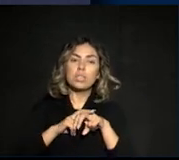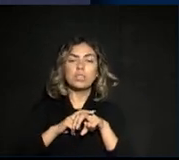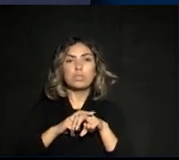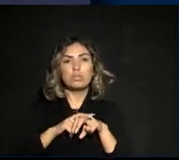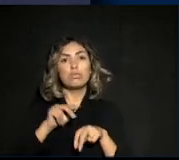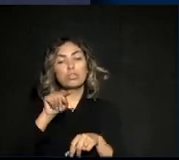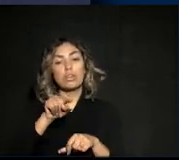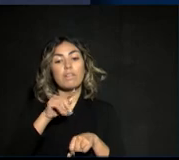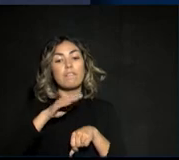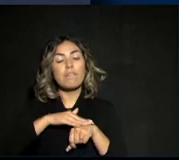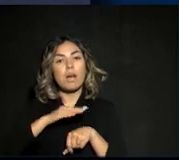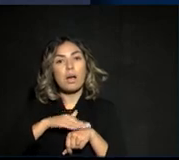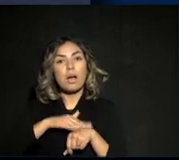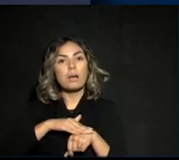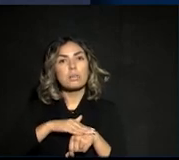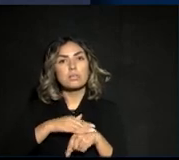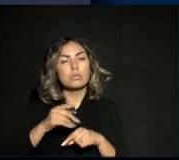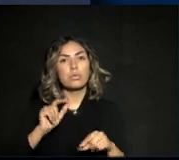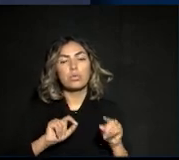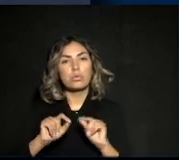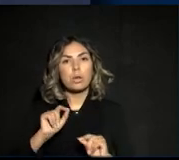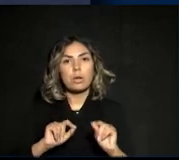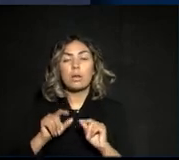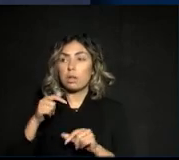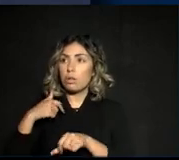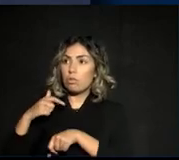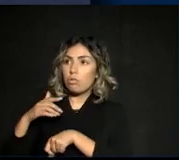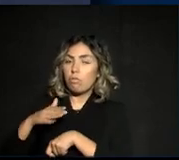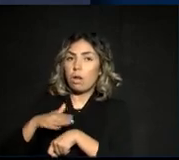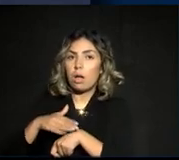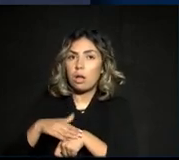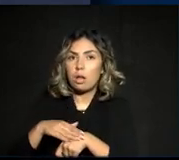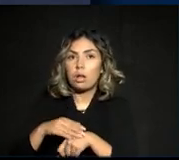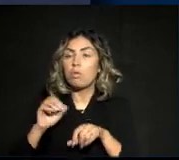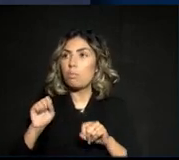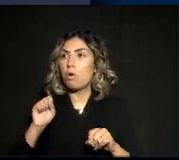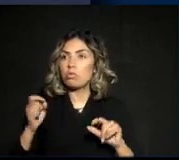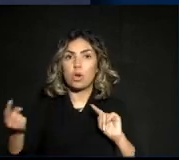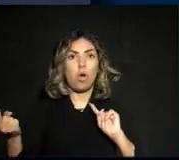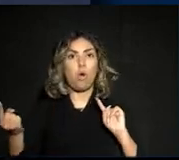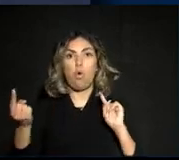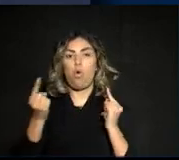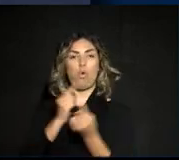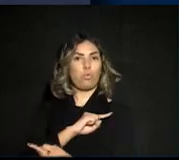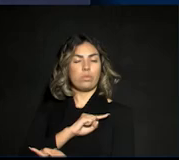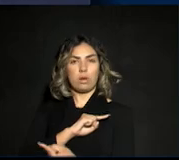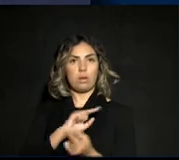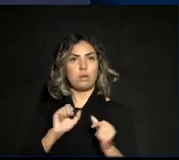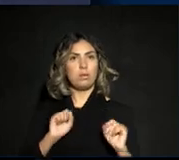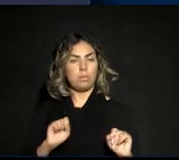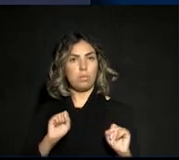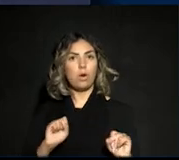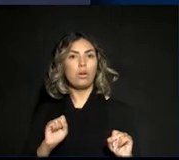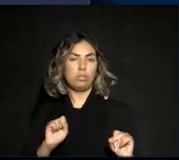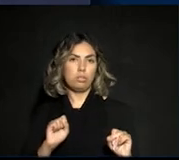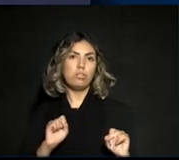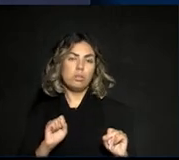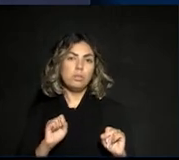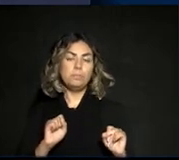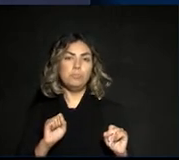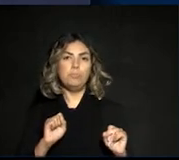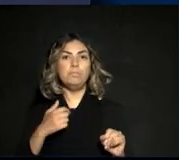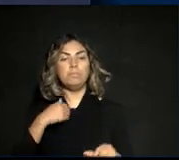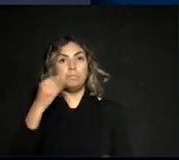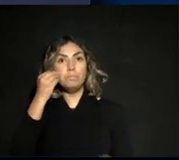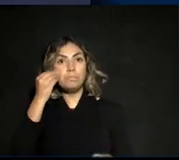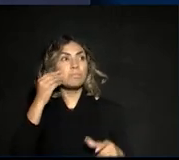você faz com isso, ao fazer isso, você tem como efeito colateral uma pequena extensão do